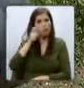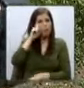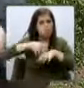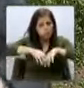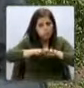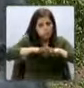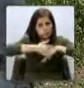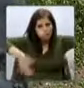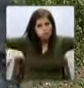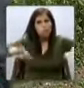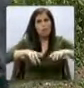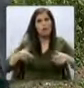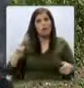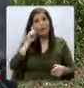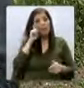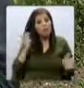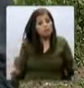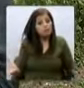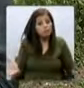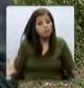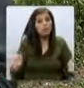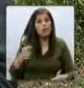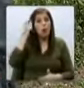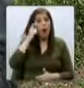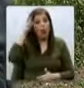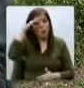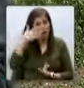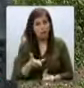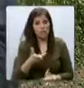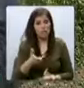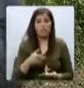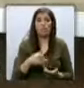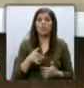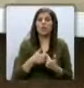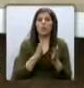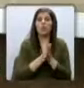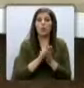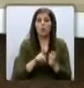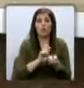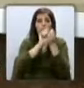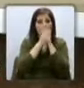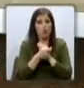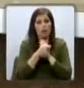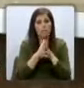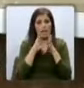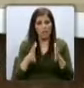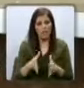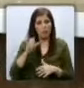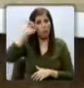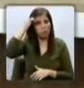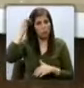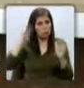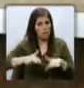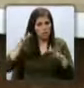ou a recolha do Gado tudo isto combinado foi promoveu uma alteração radical no número de prejuízos de muitos